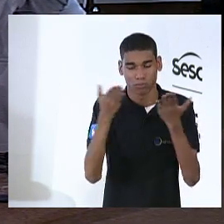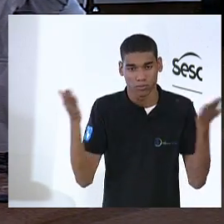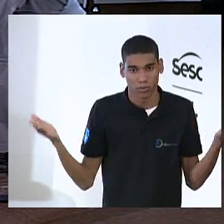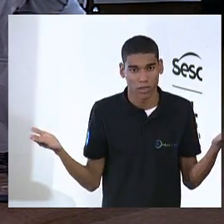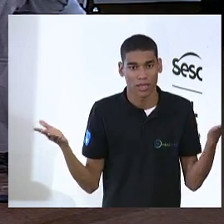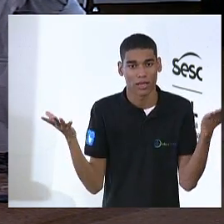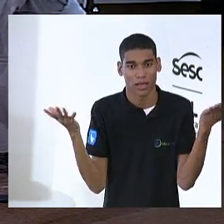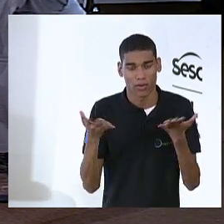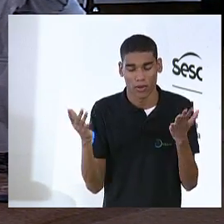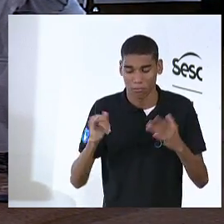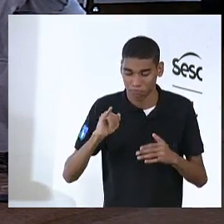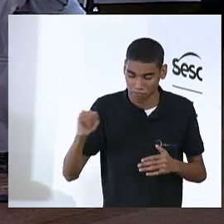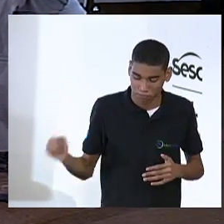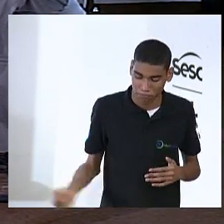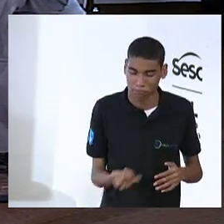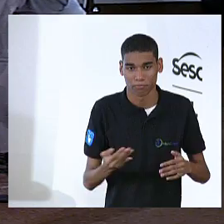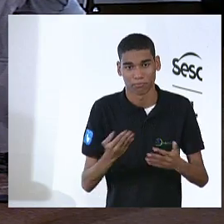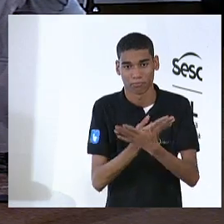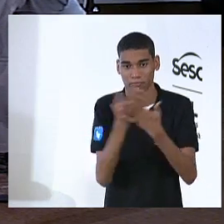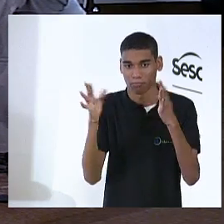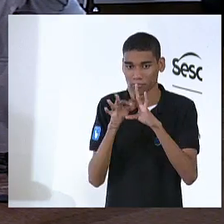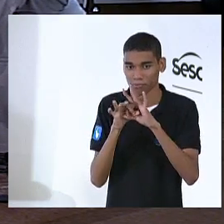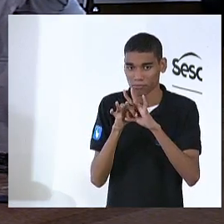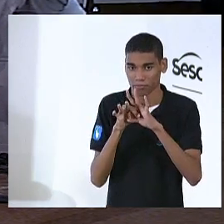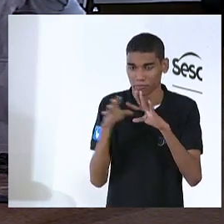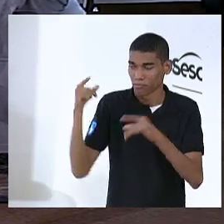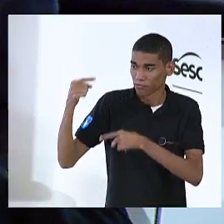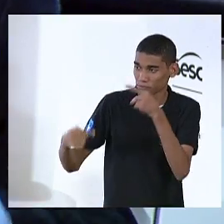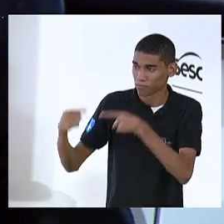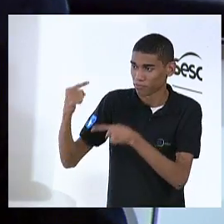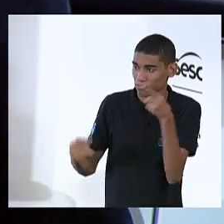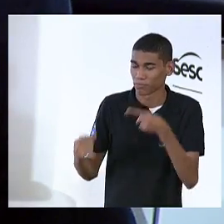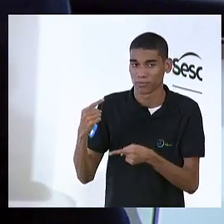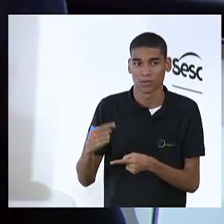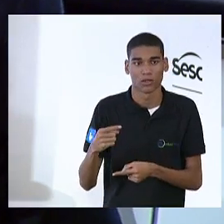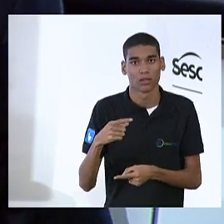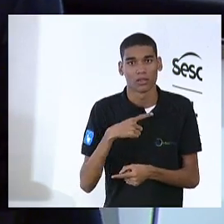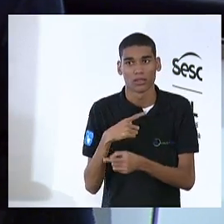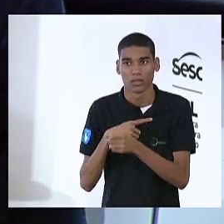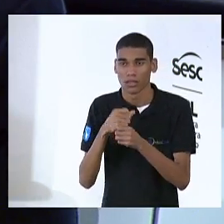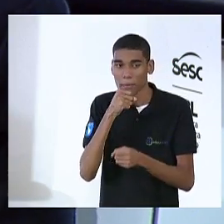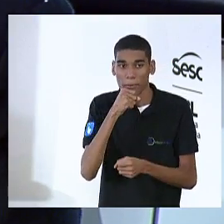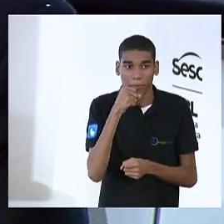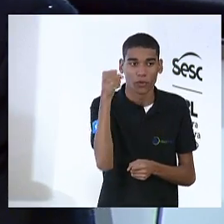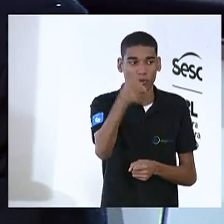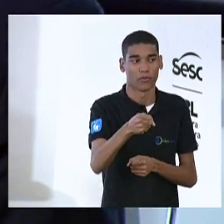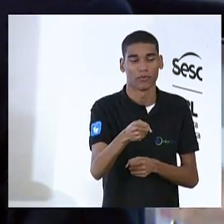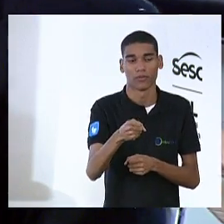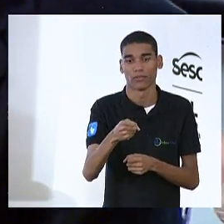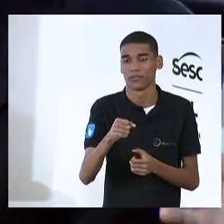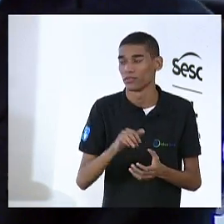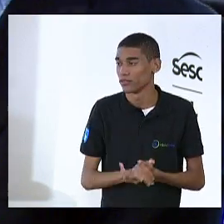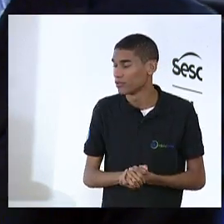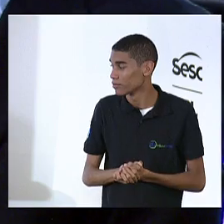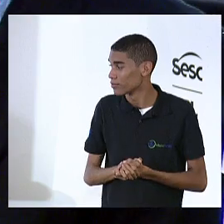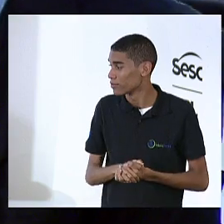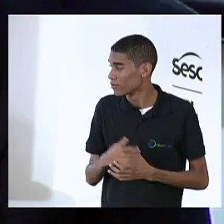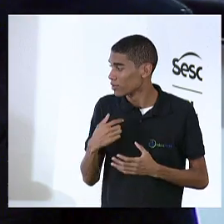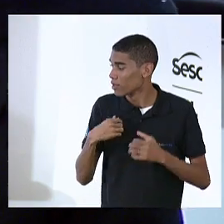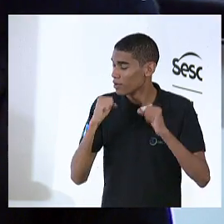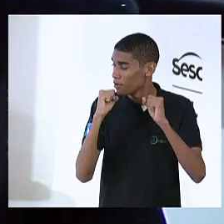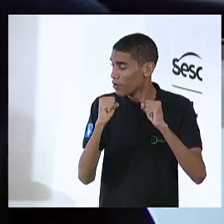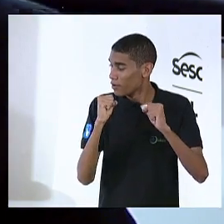abrir para discussão, né? A gente deve ter uns microfones aí, né? Posso